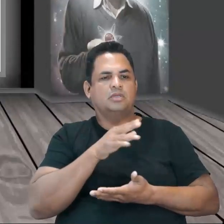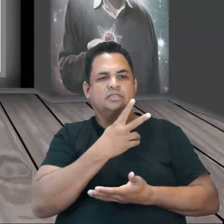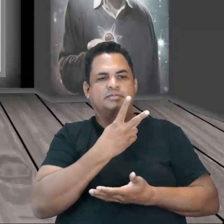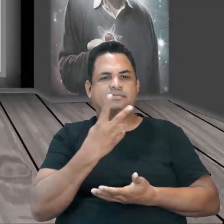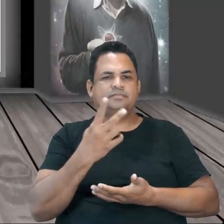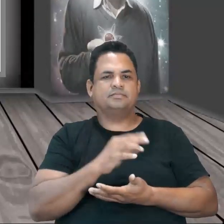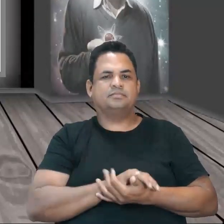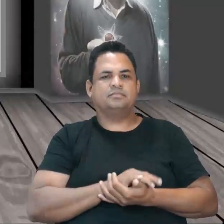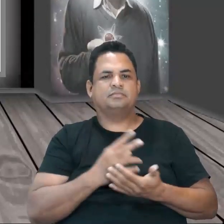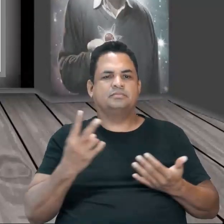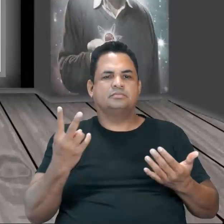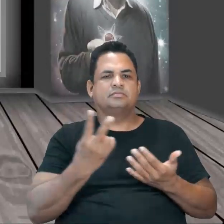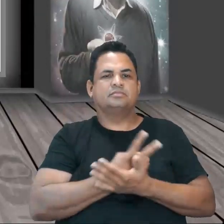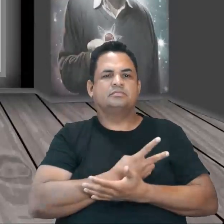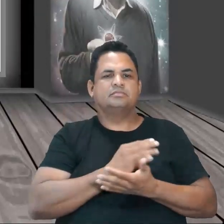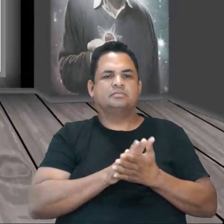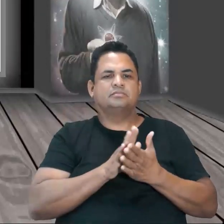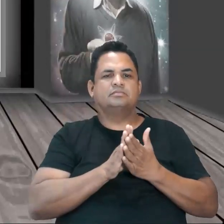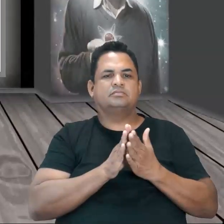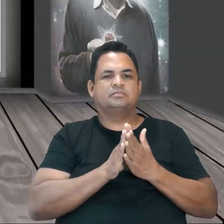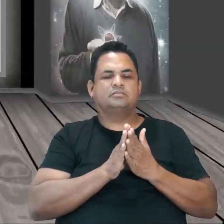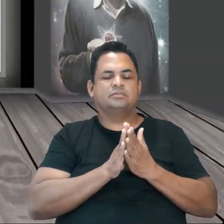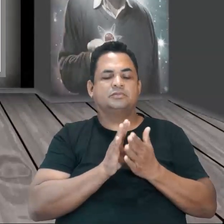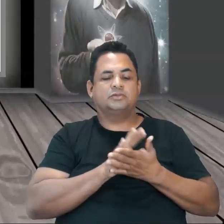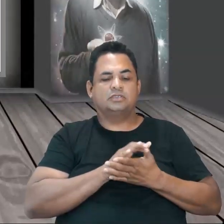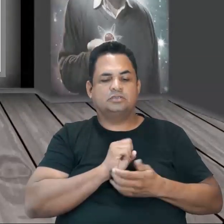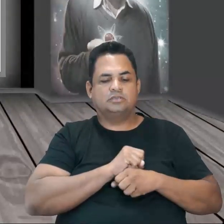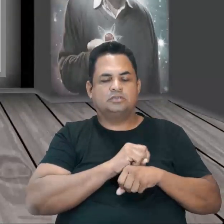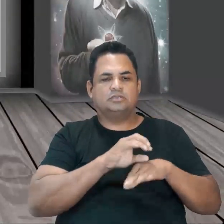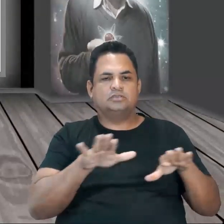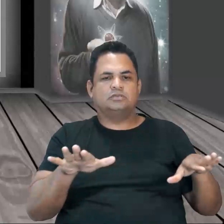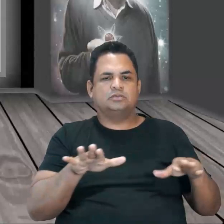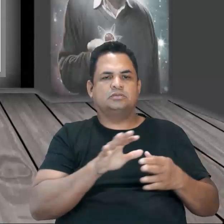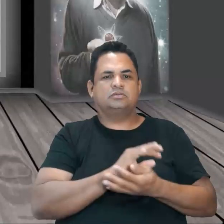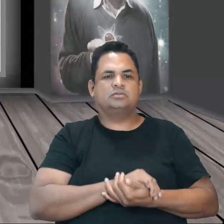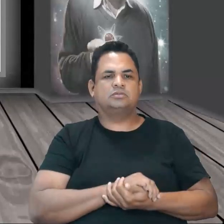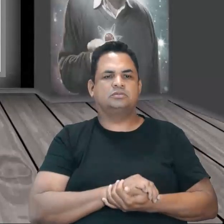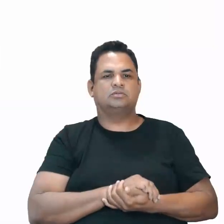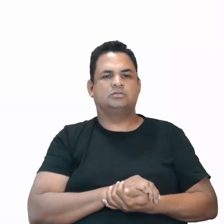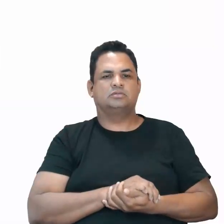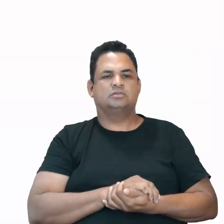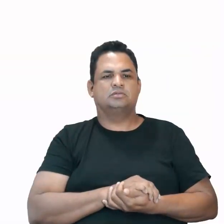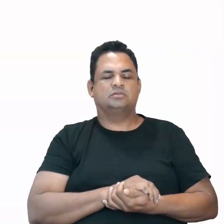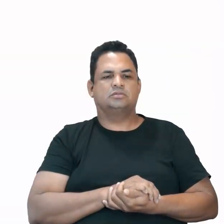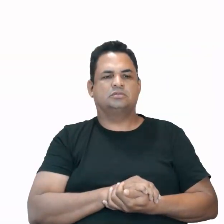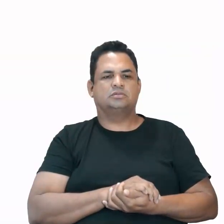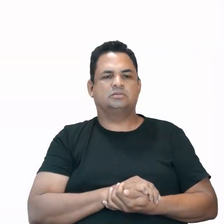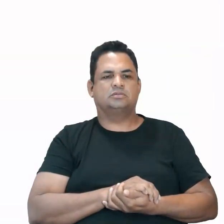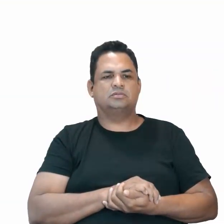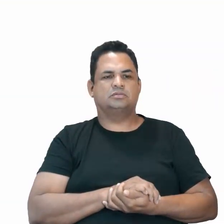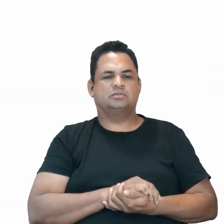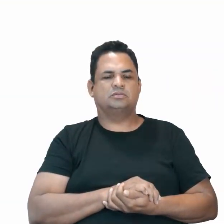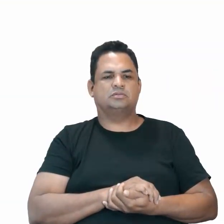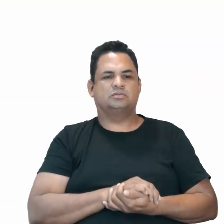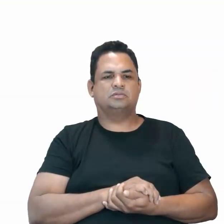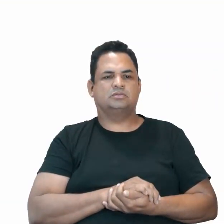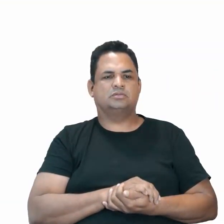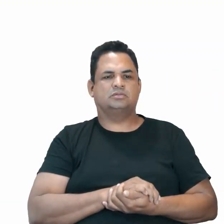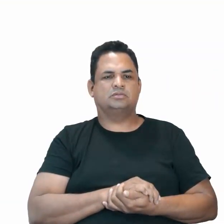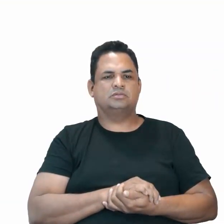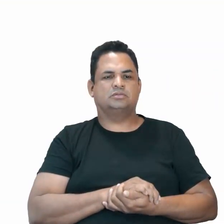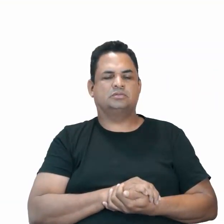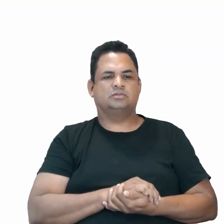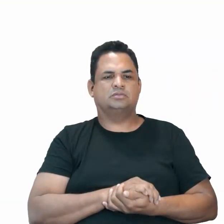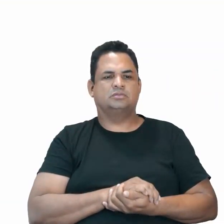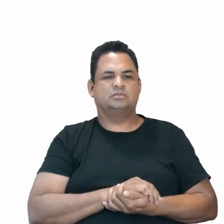vai acontecer? Elas vão se distribuir. Então, vamos lá? Dá uma olhada como é que vai acontecer aí. Ó. Eu vou apagar